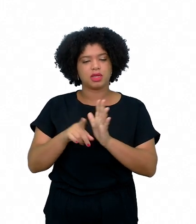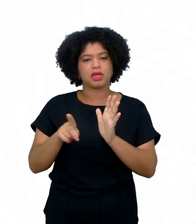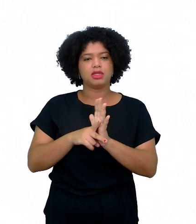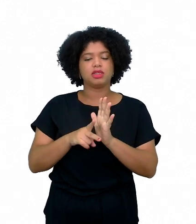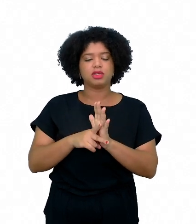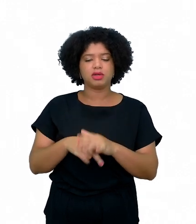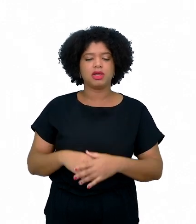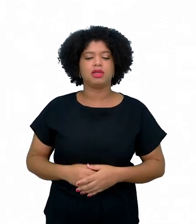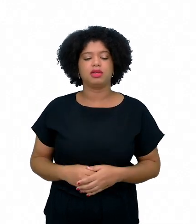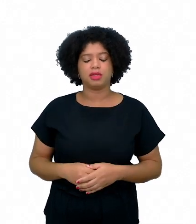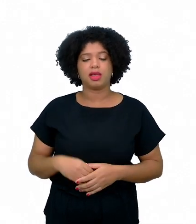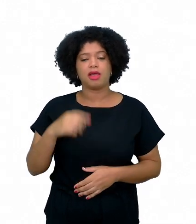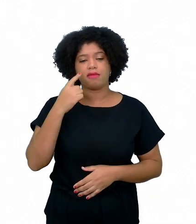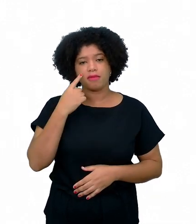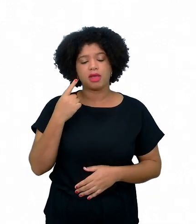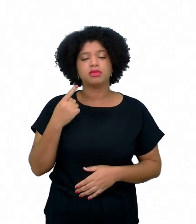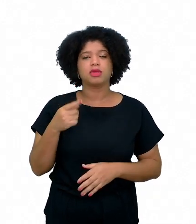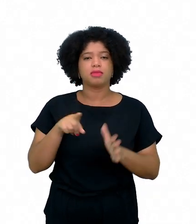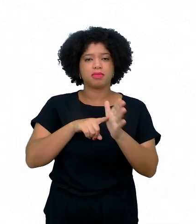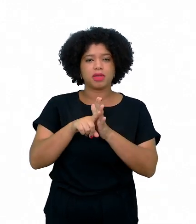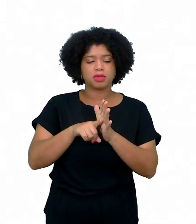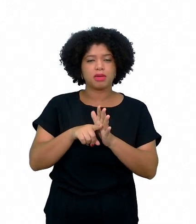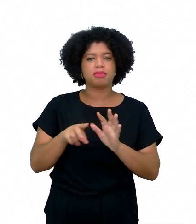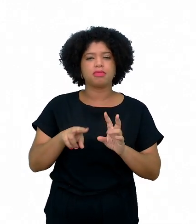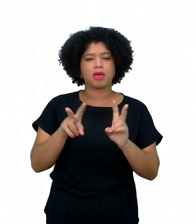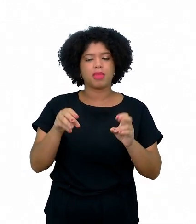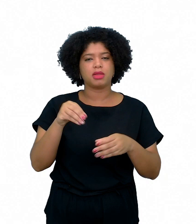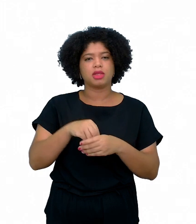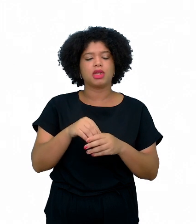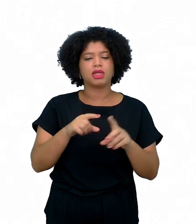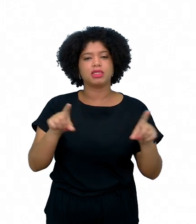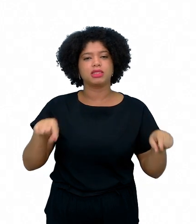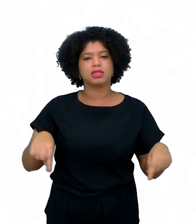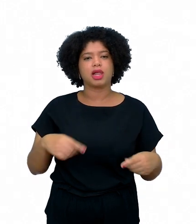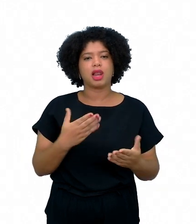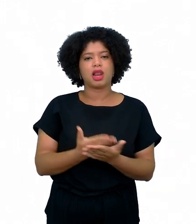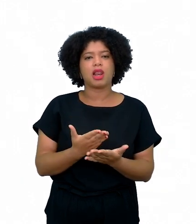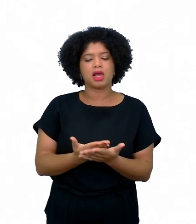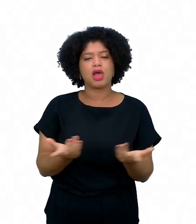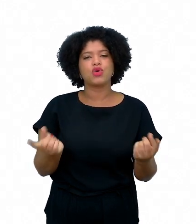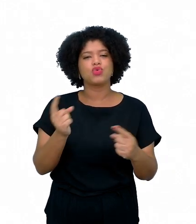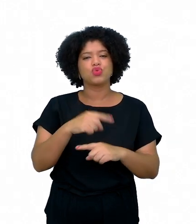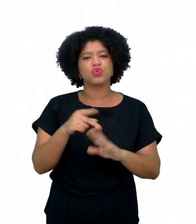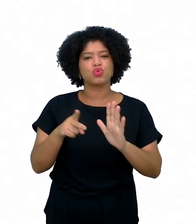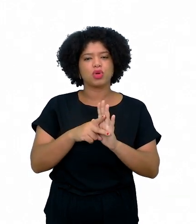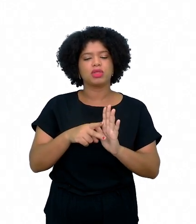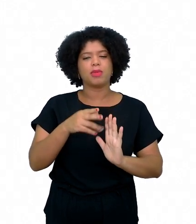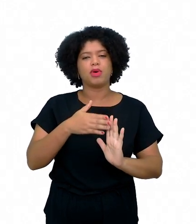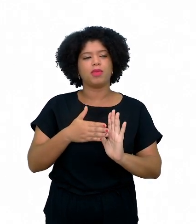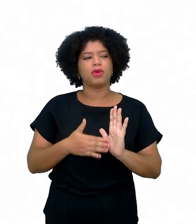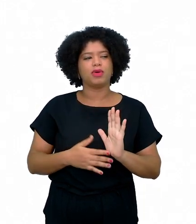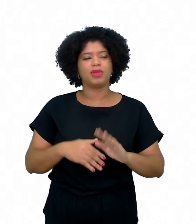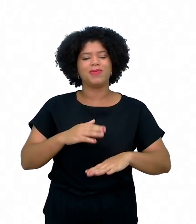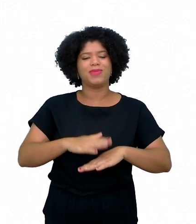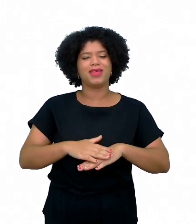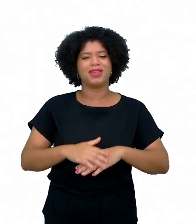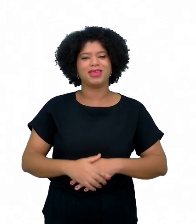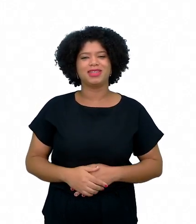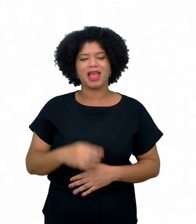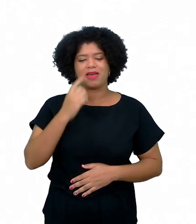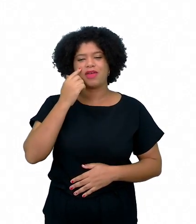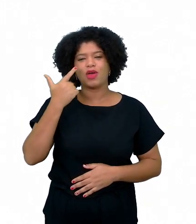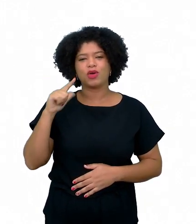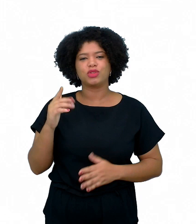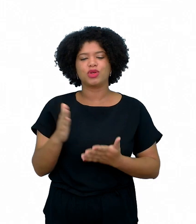dessas atividades. Quando eles chegam na sala de aula, o que a gente faz? A gente vai olhar as dúvidas